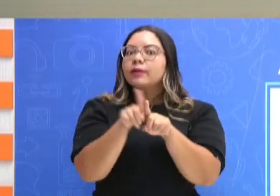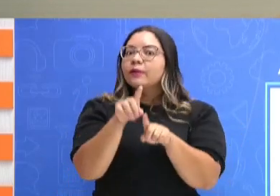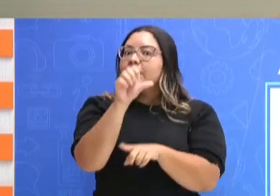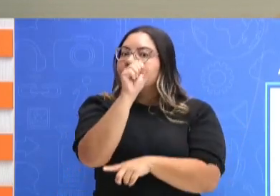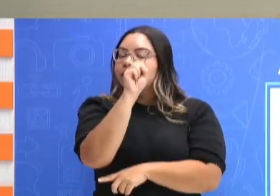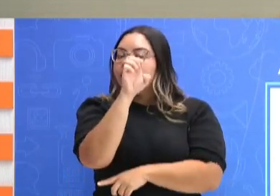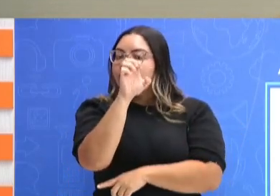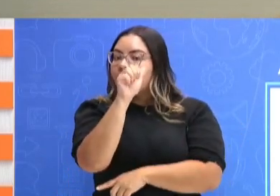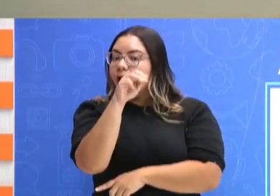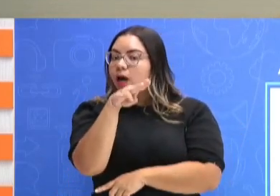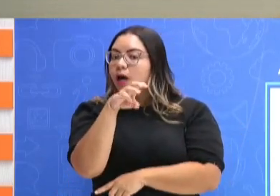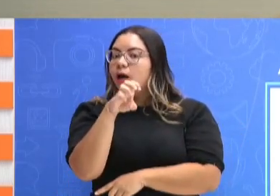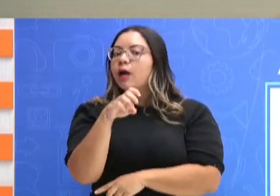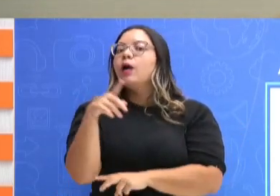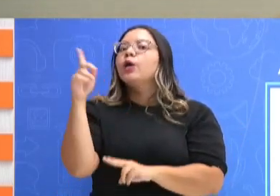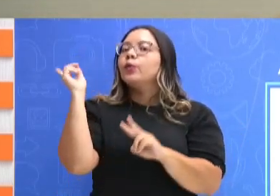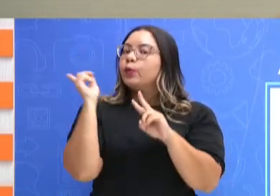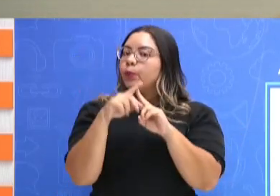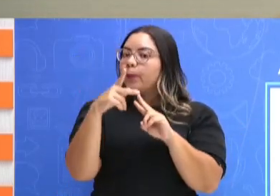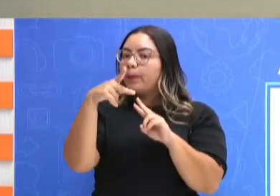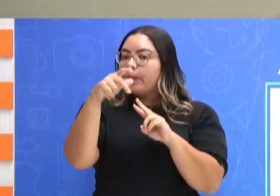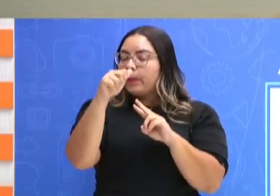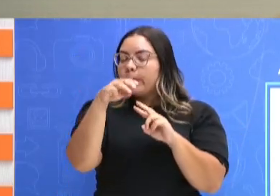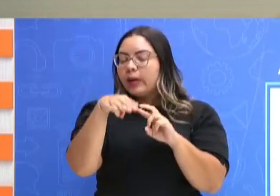CEAME, do PAN,